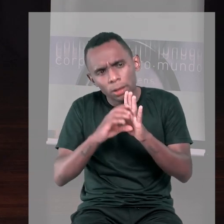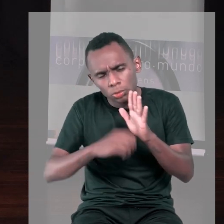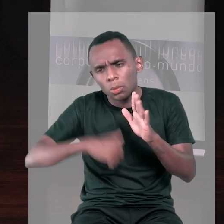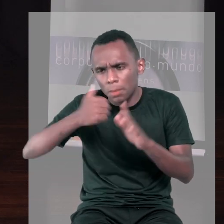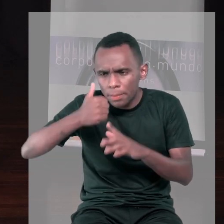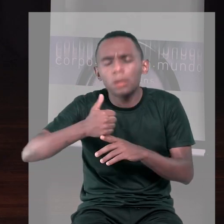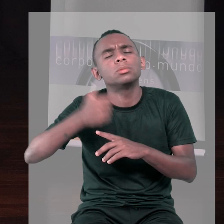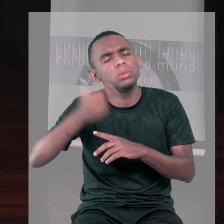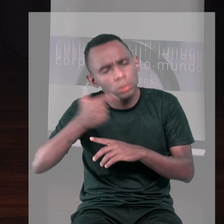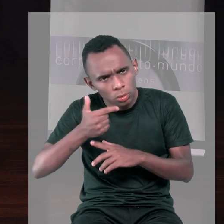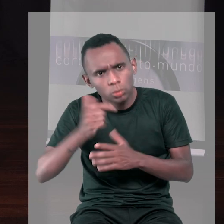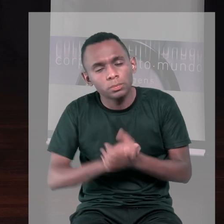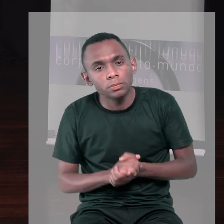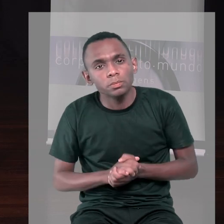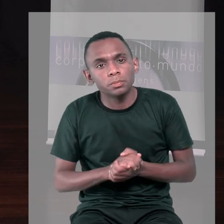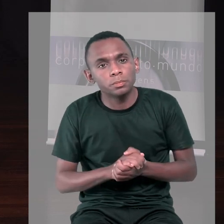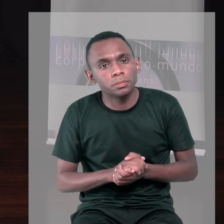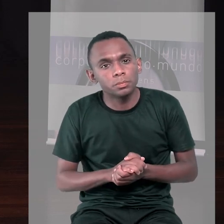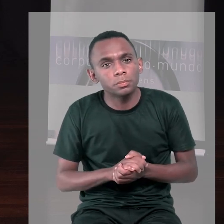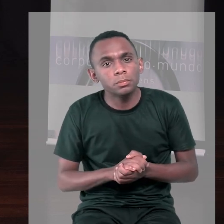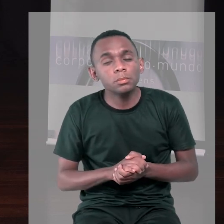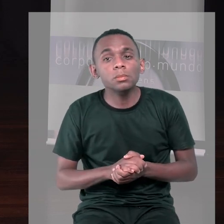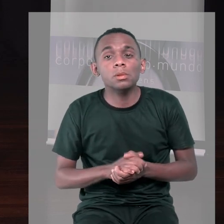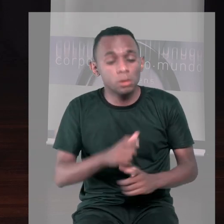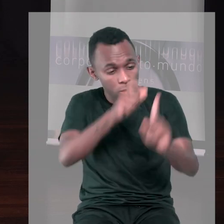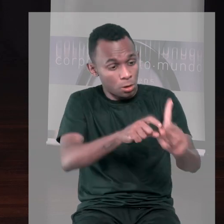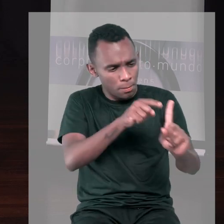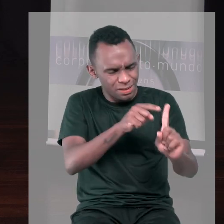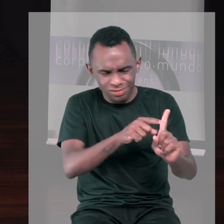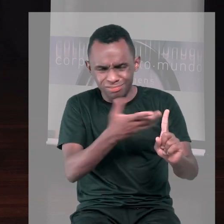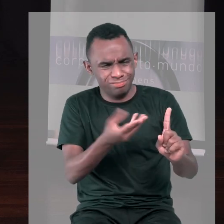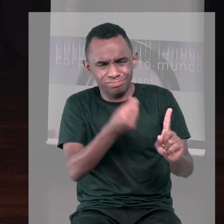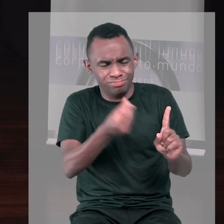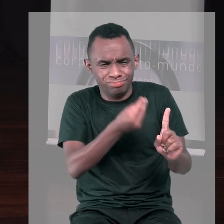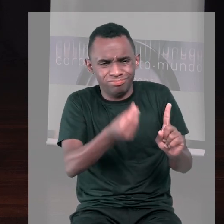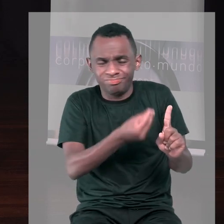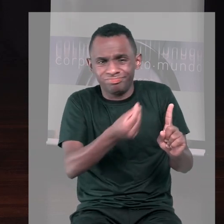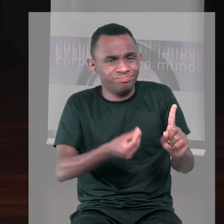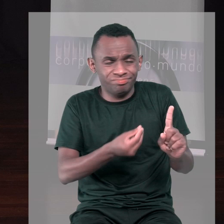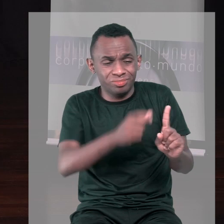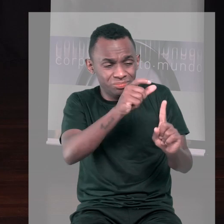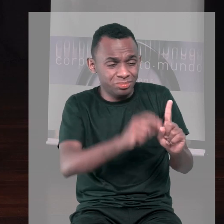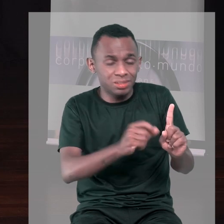era um palhaço. Ela usa esse termo. Um clown, ele era um palhaço.